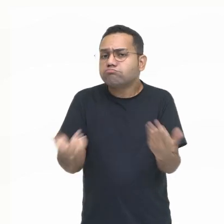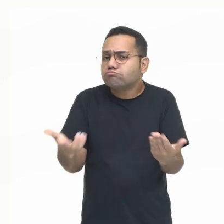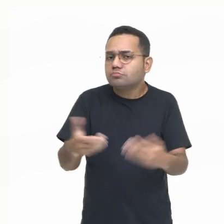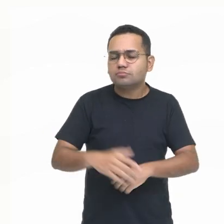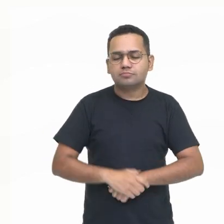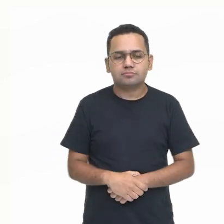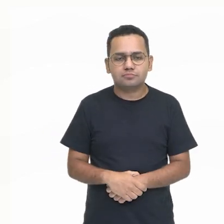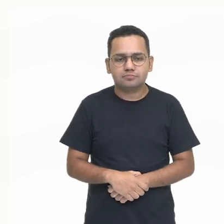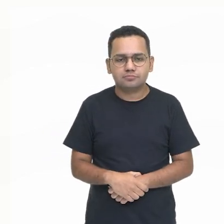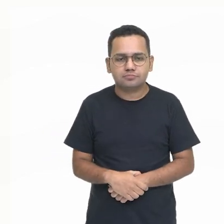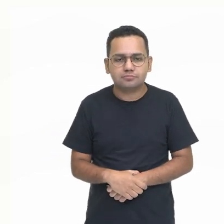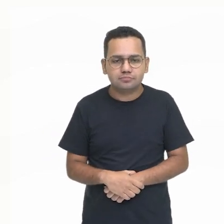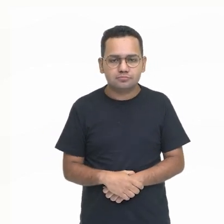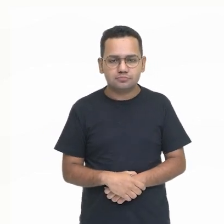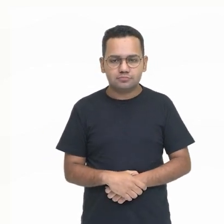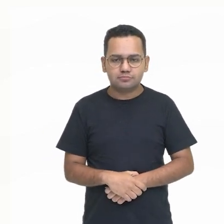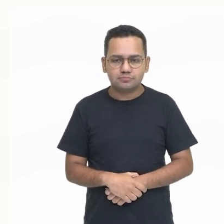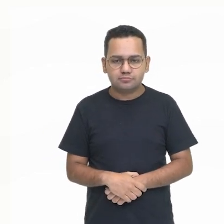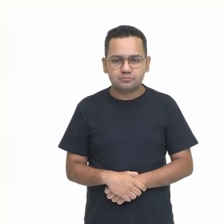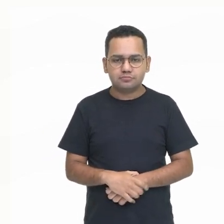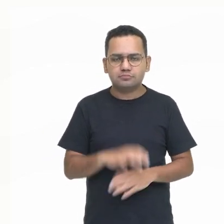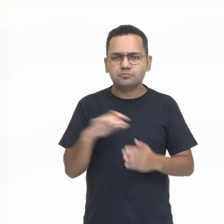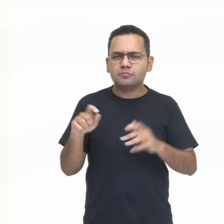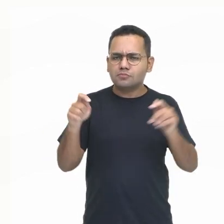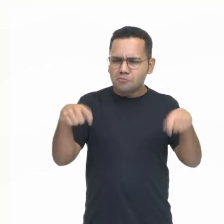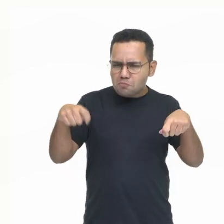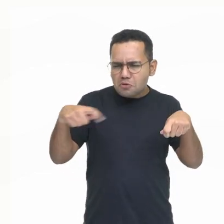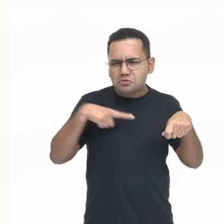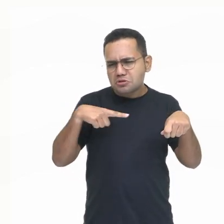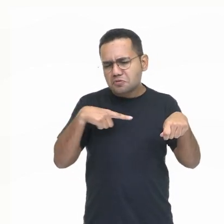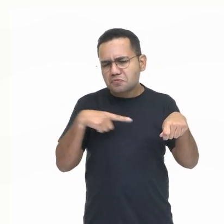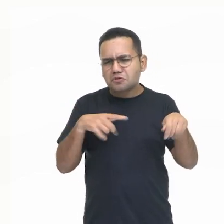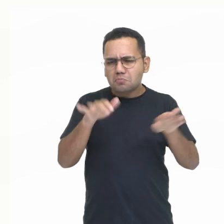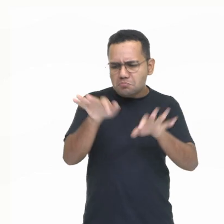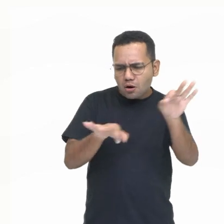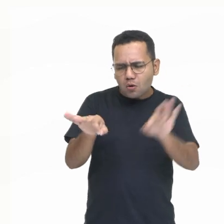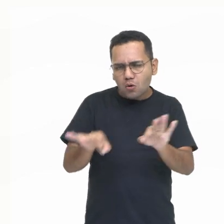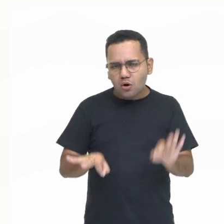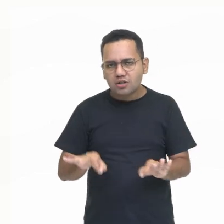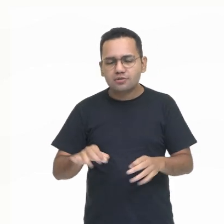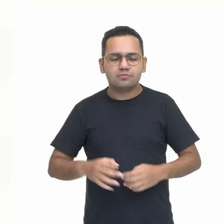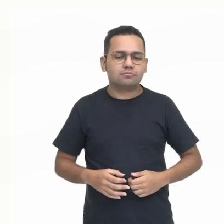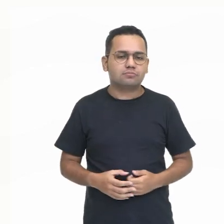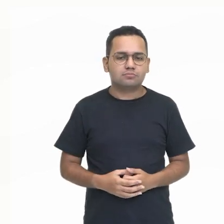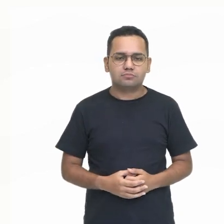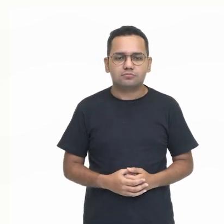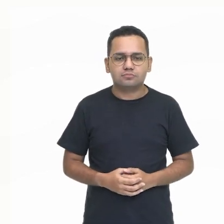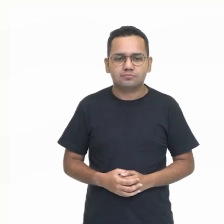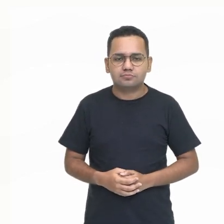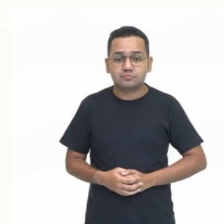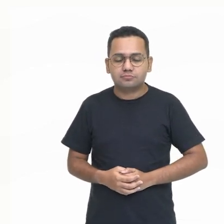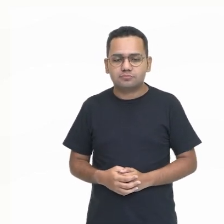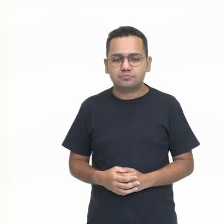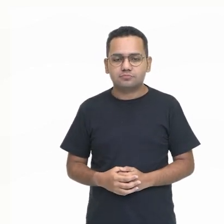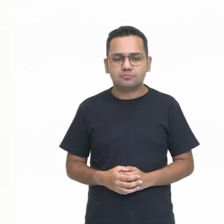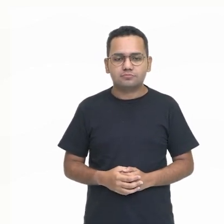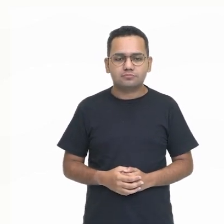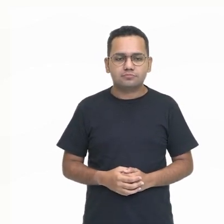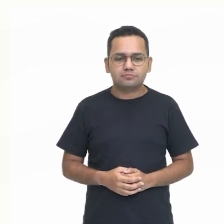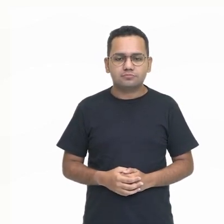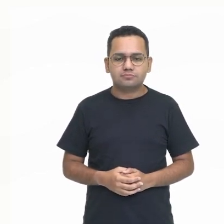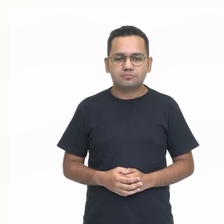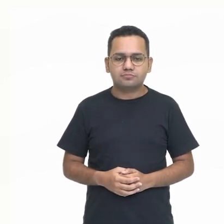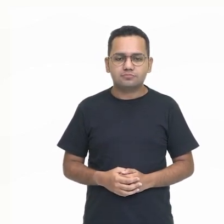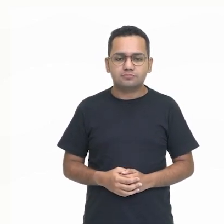gente poderia até montar um esquema aqui, né, fazendo aqui as árvores das possibilidades. Mas agora que a gente